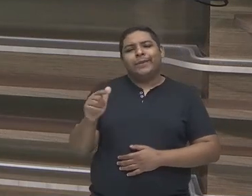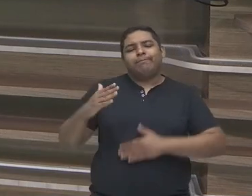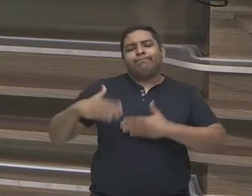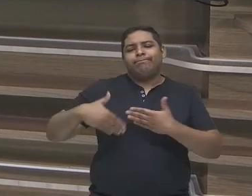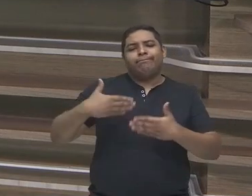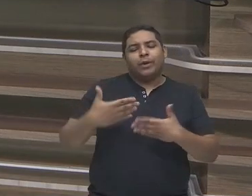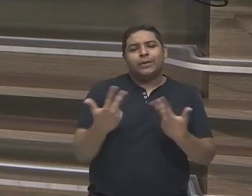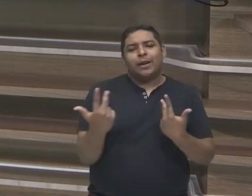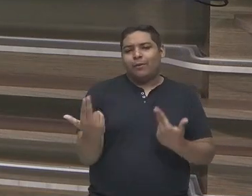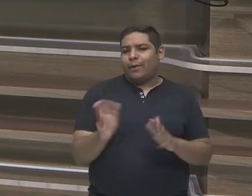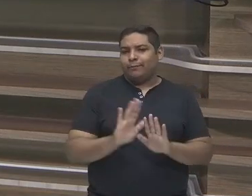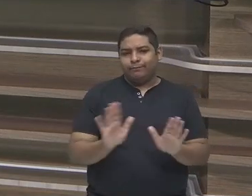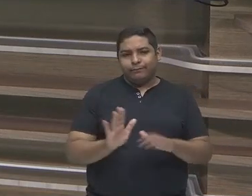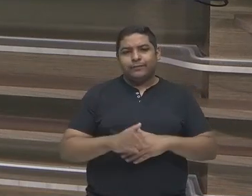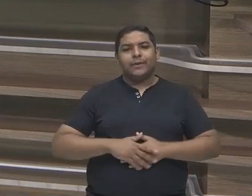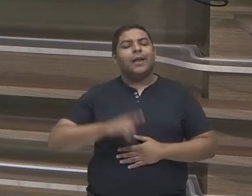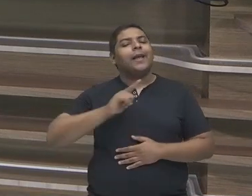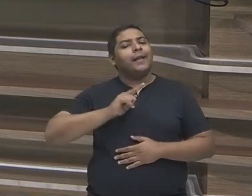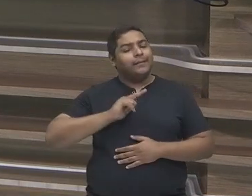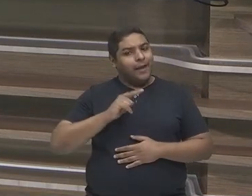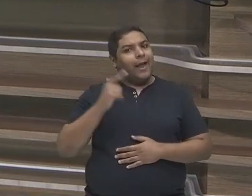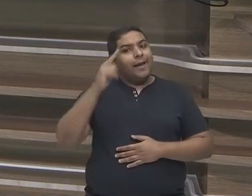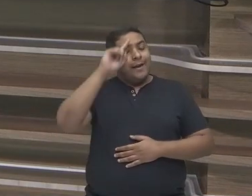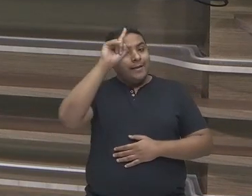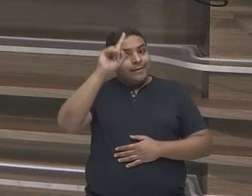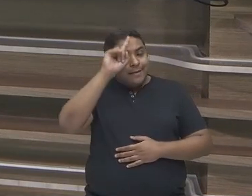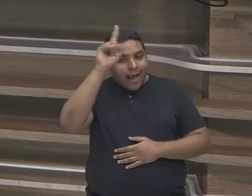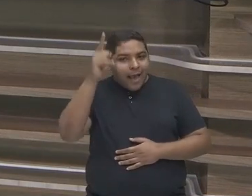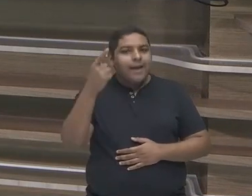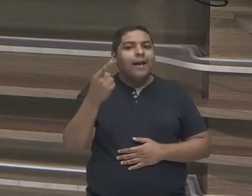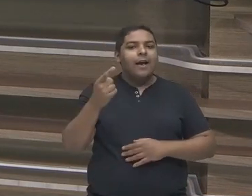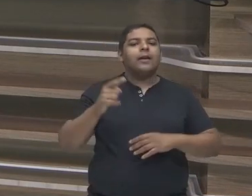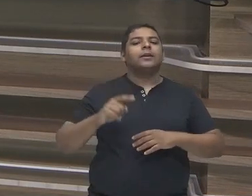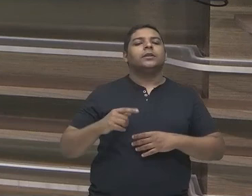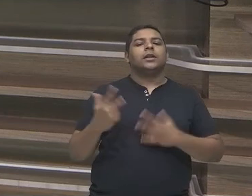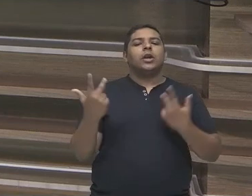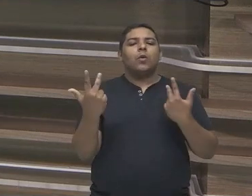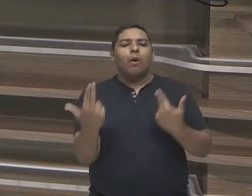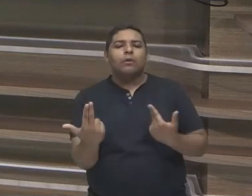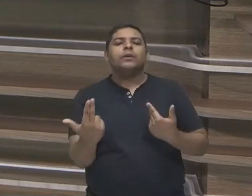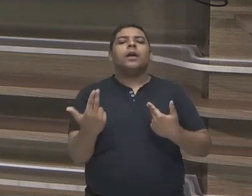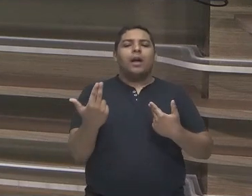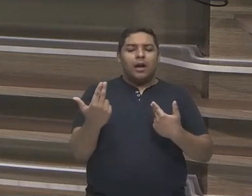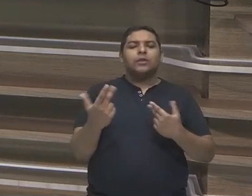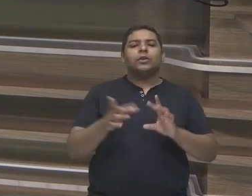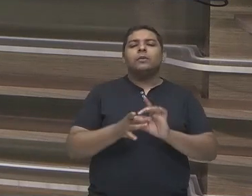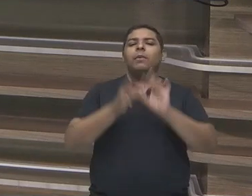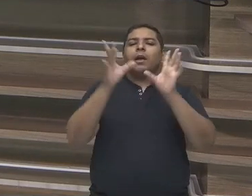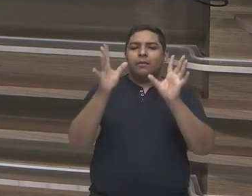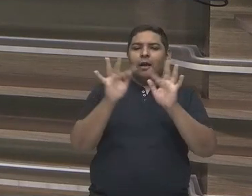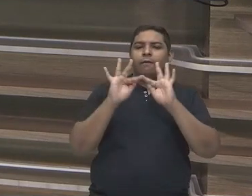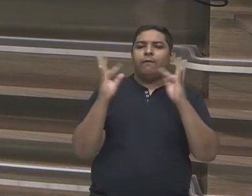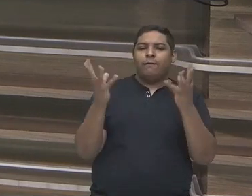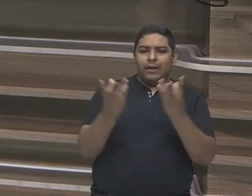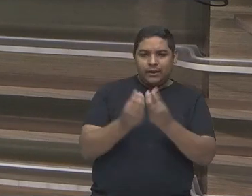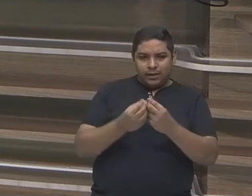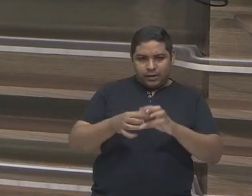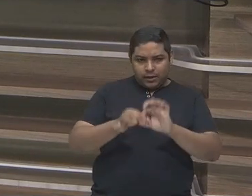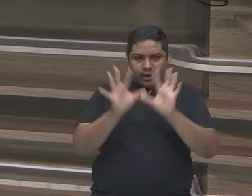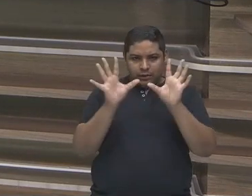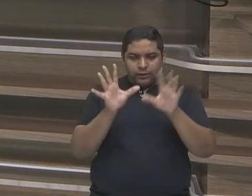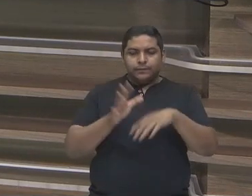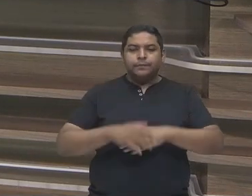processos. Apesar da ideia de igualdade, liberdade e fraternidade, vocês viram que a Constituição delimitava essas